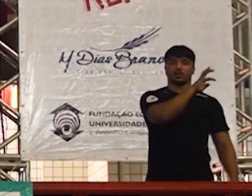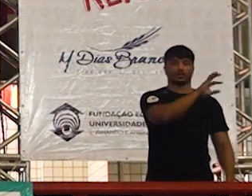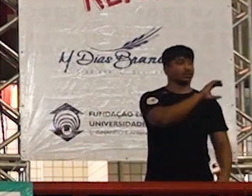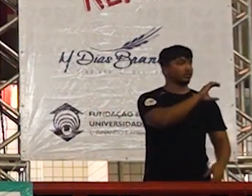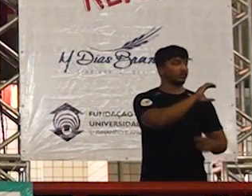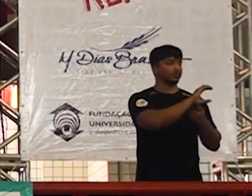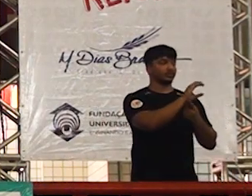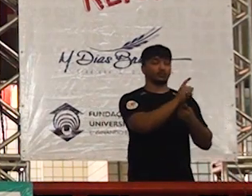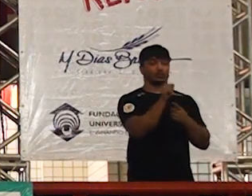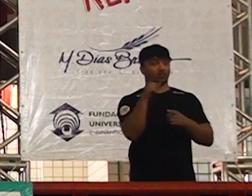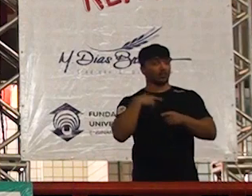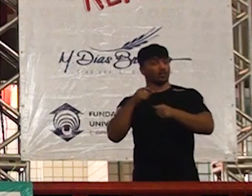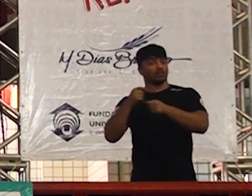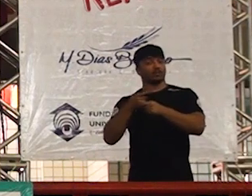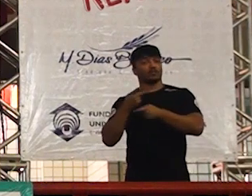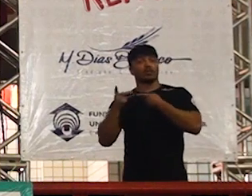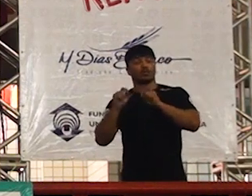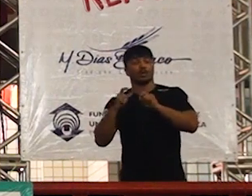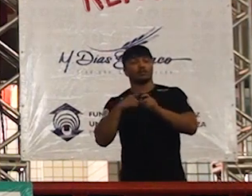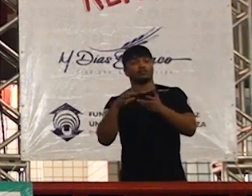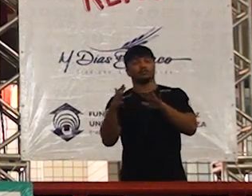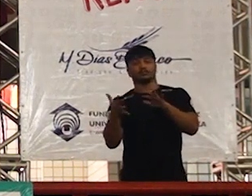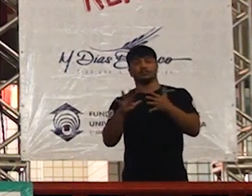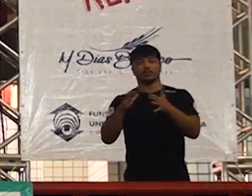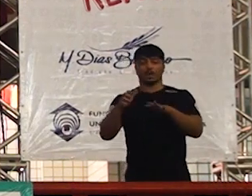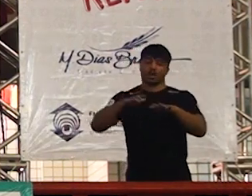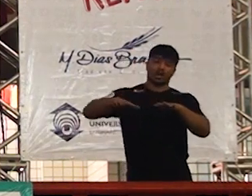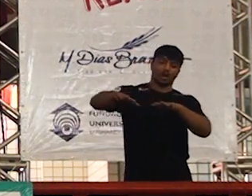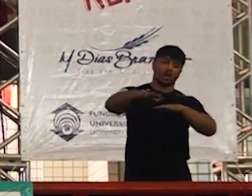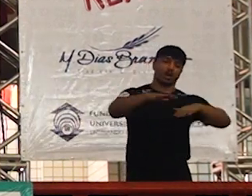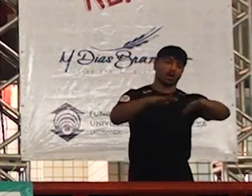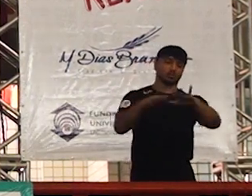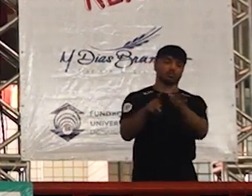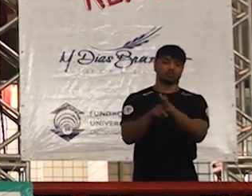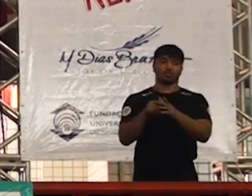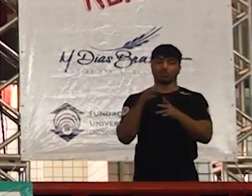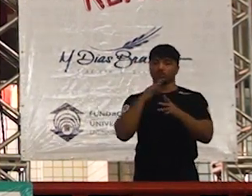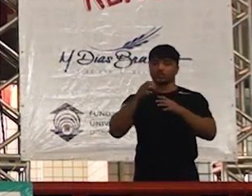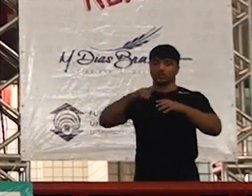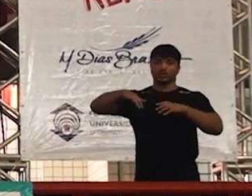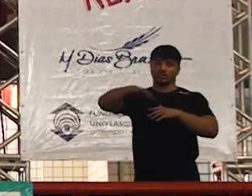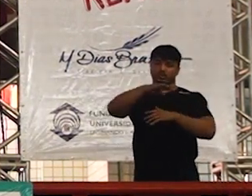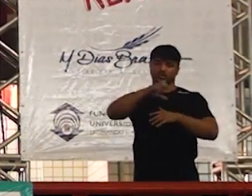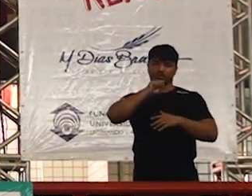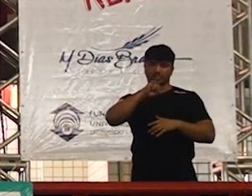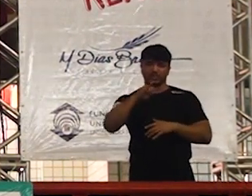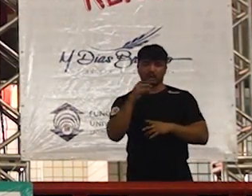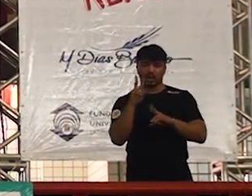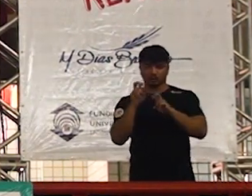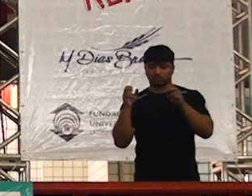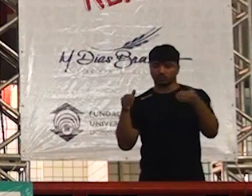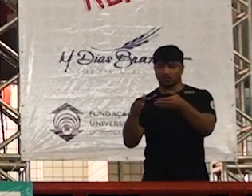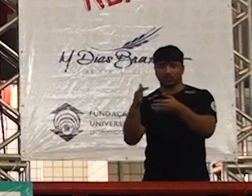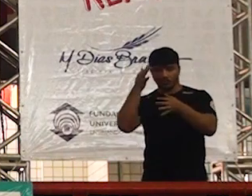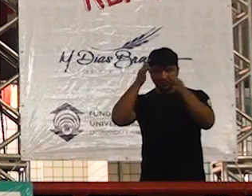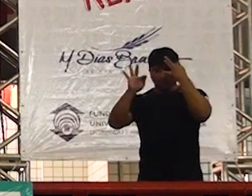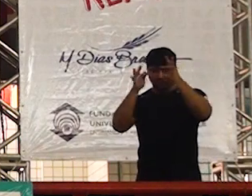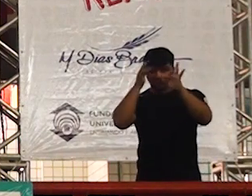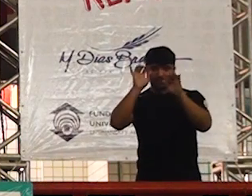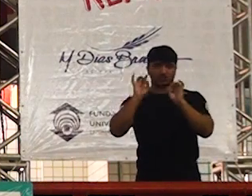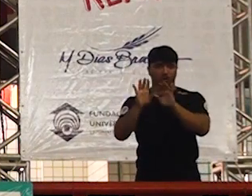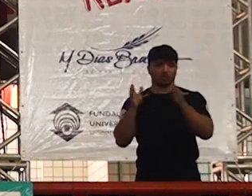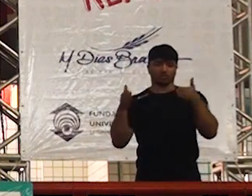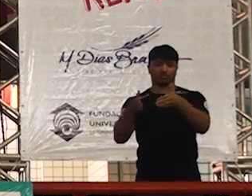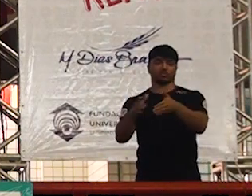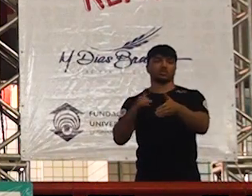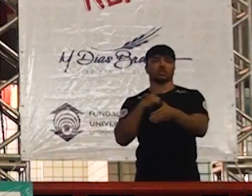Eles dizem que você tem que usar áreas do conhecimento. Se você só trabalhar com filosofia,